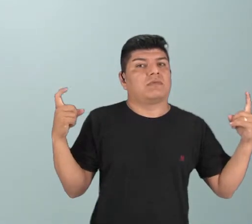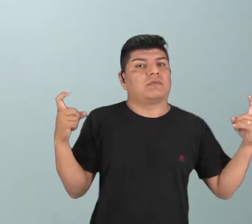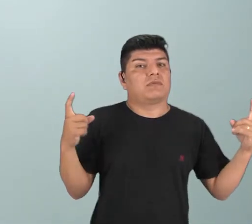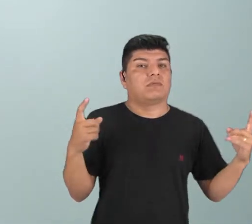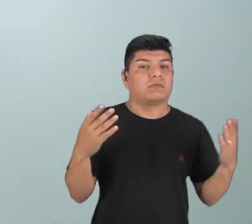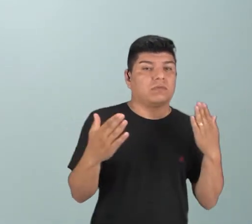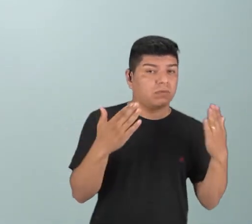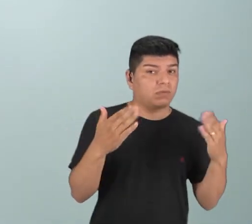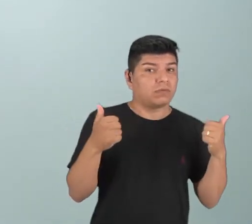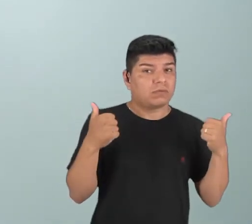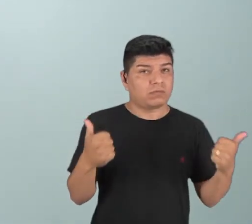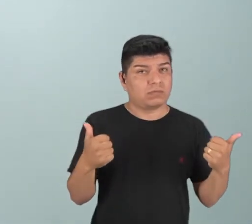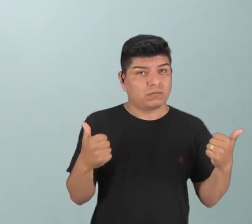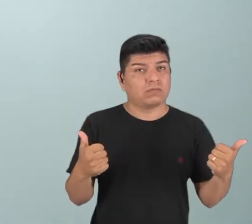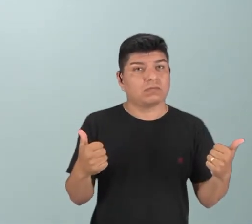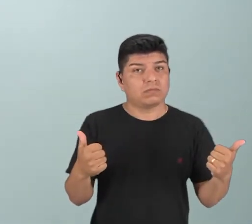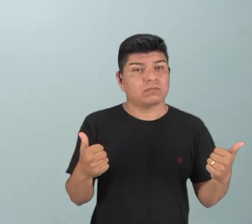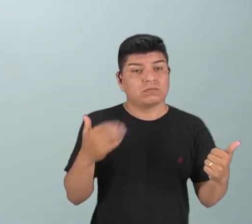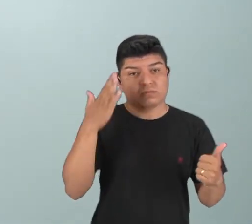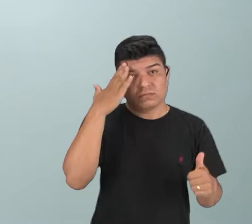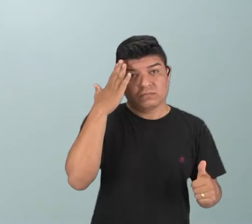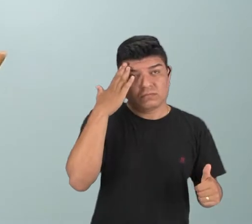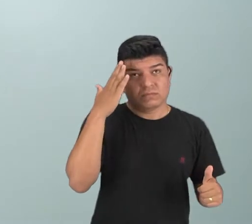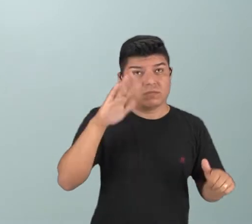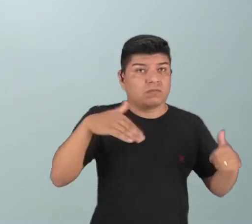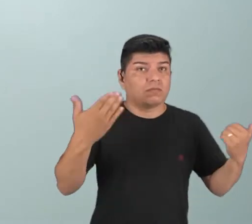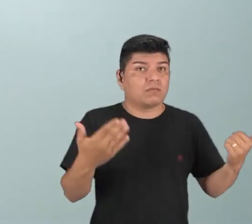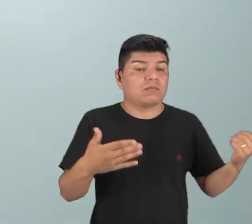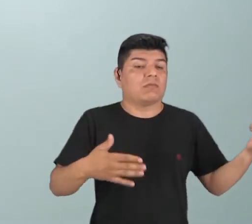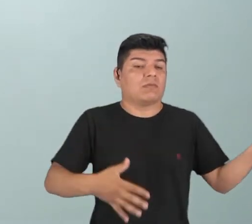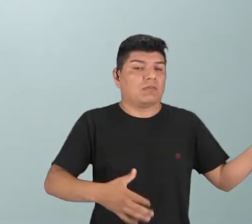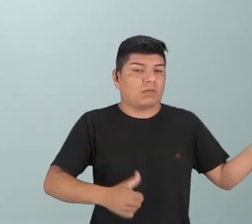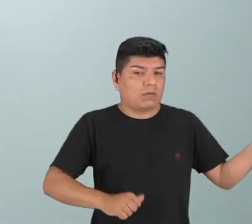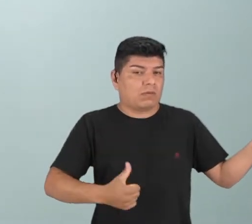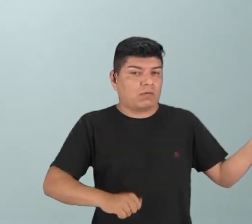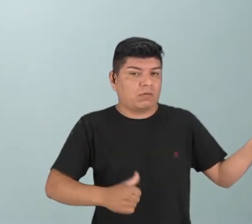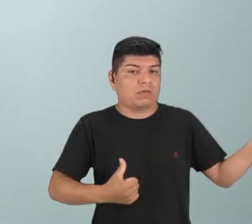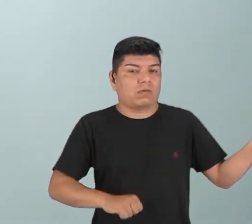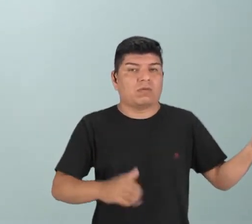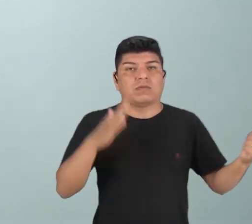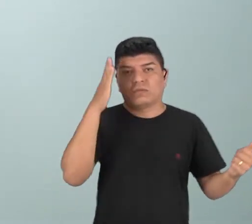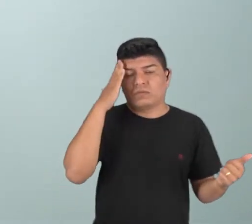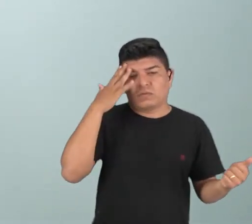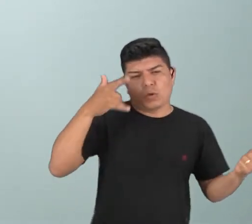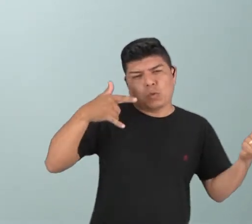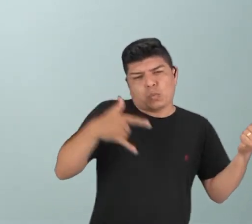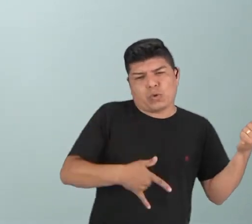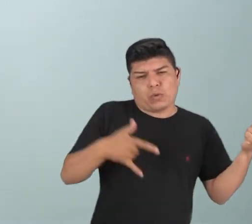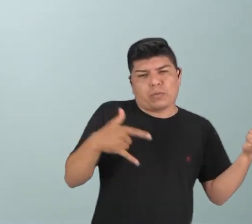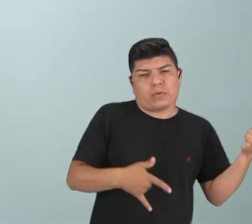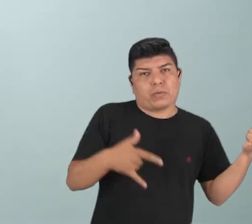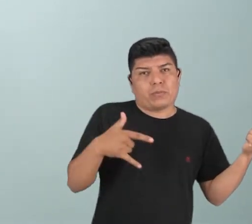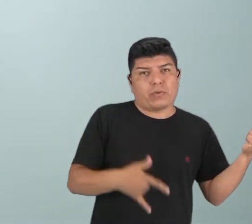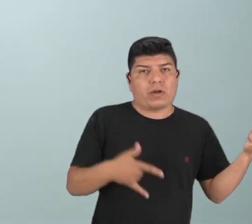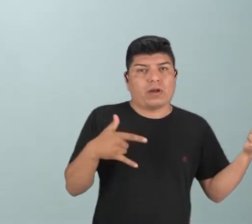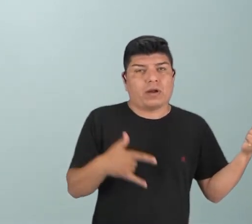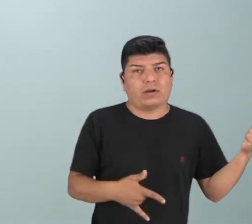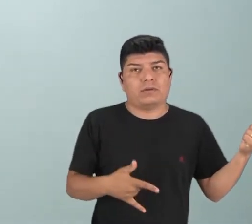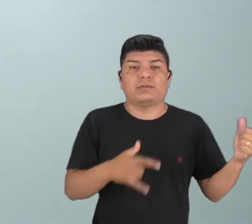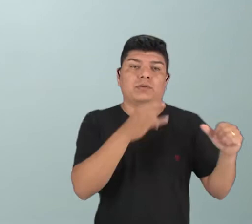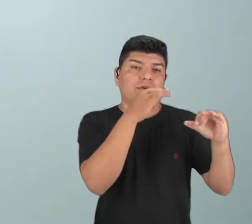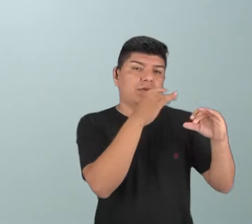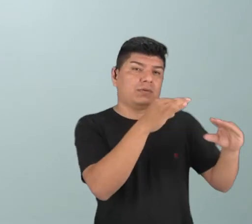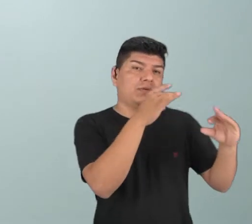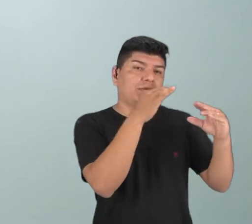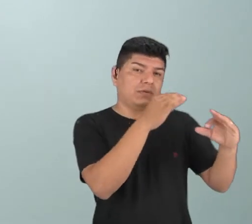do outro, né? Você sabe quando é um violão que está tocando, você sabe quando é uma guitarra que está tocando, quando